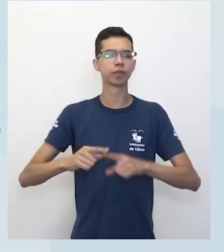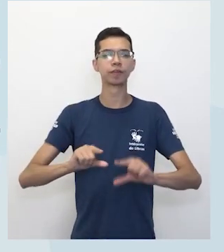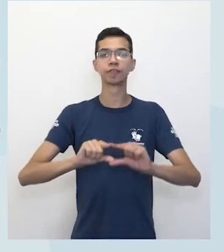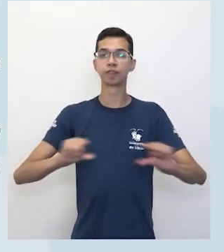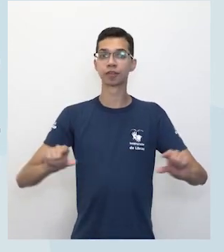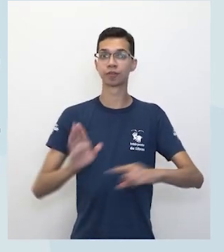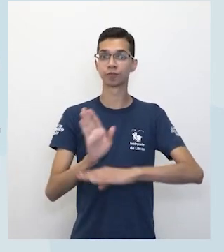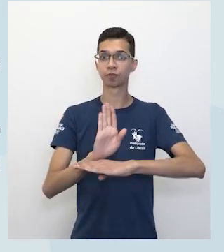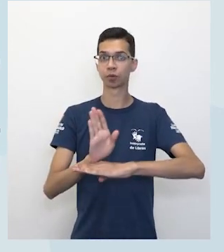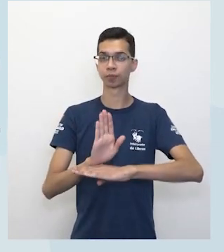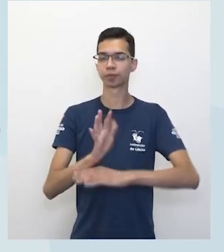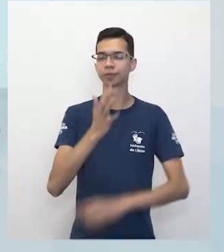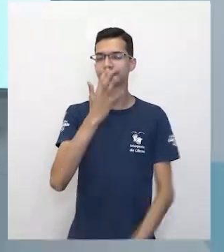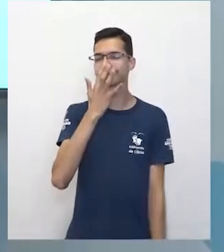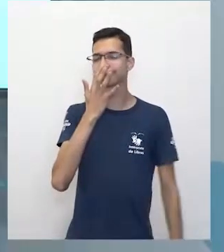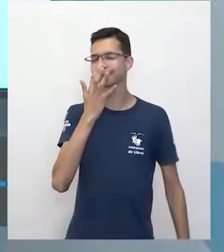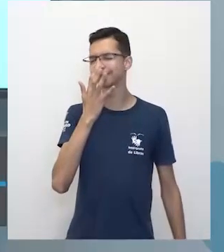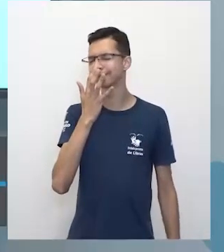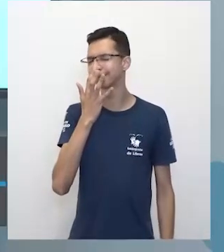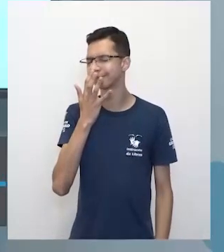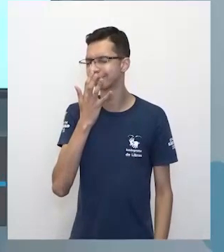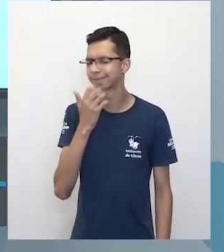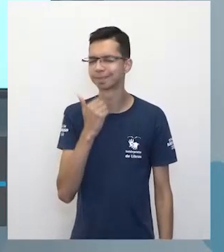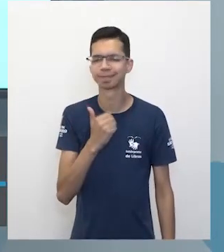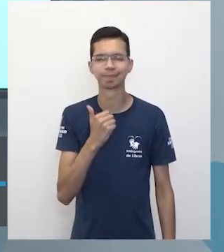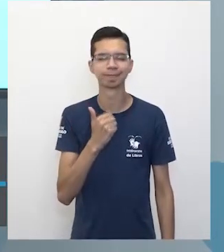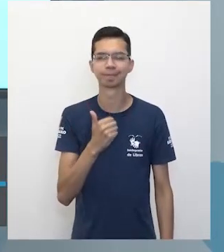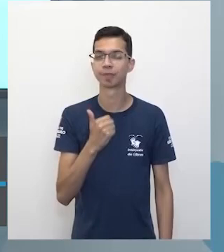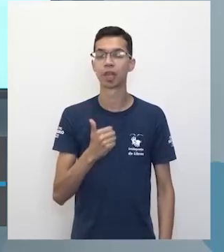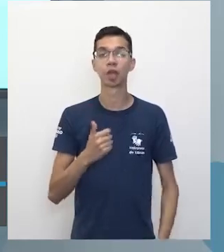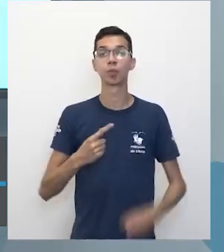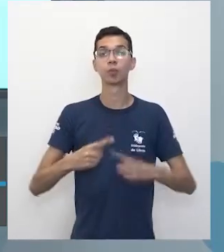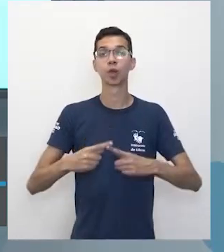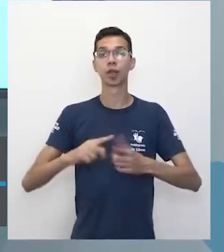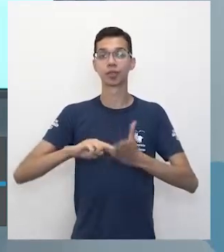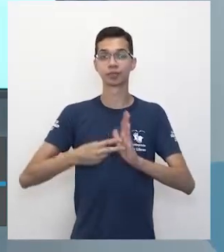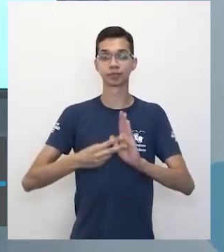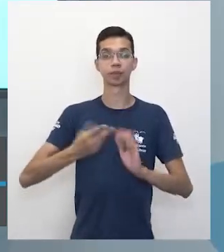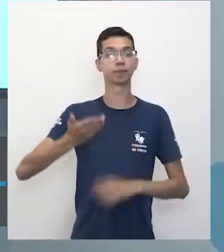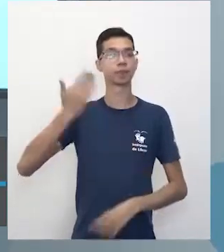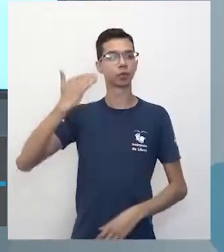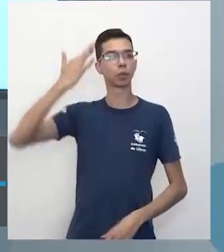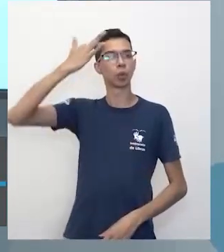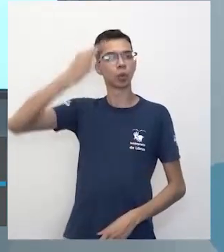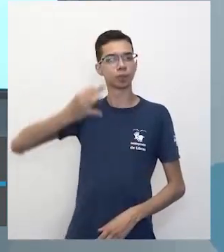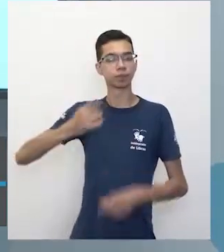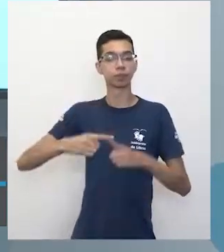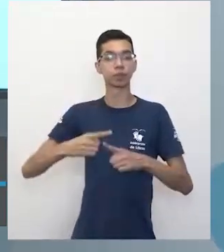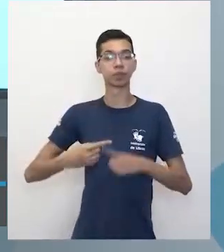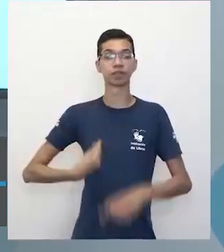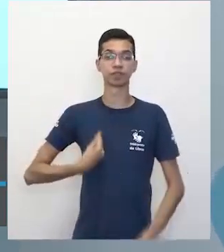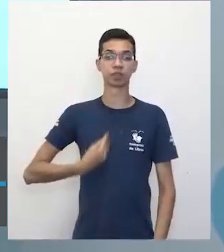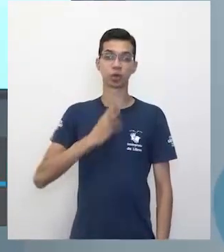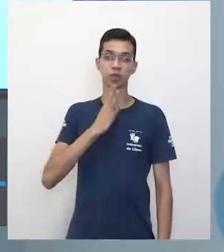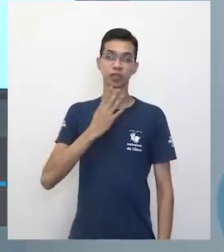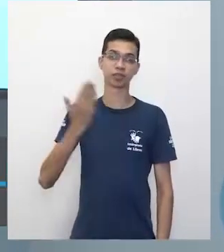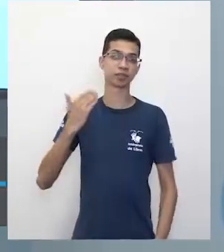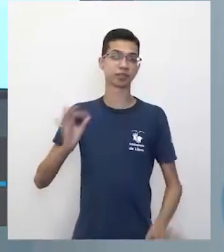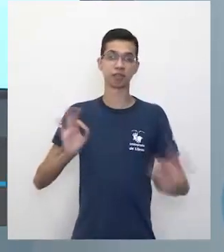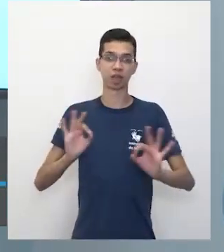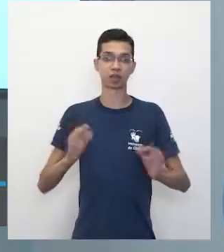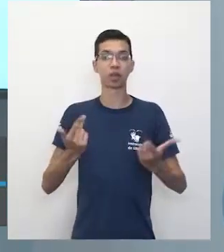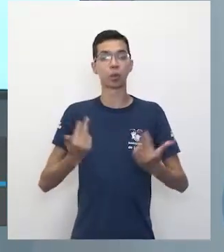filme é fantástico, e ele quer dizer o quê? Por que compreender o passado? Porque viver sem conhecer o passado é viver no